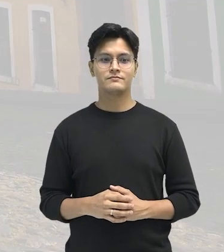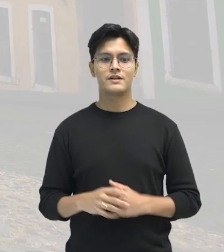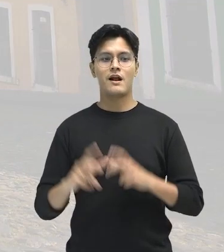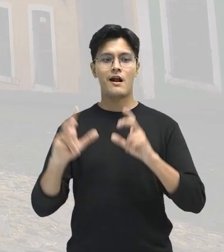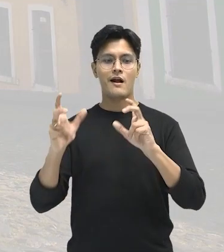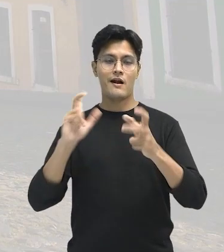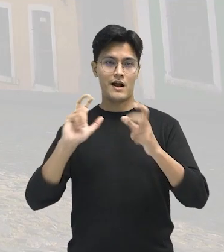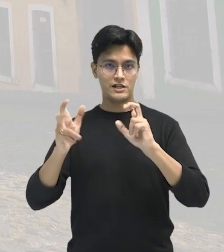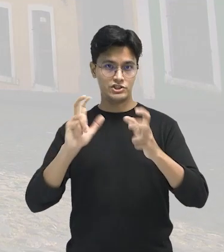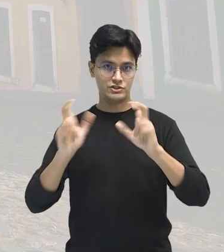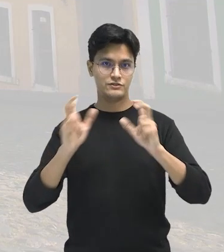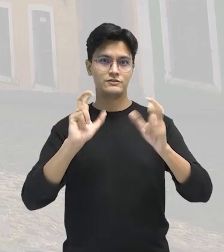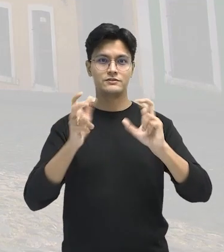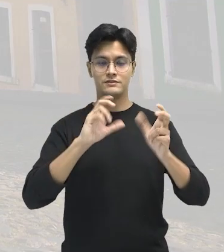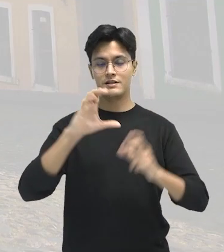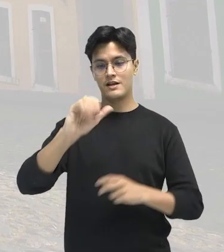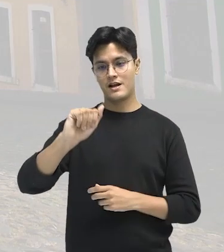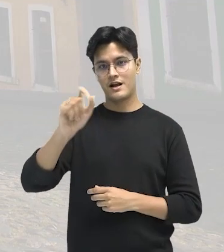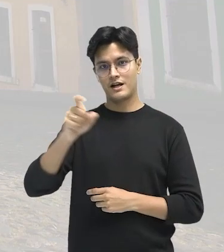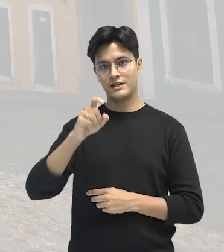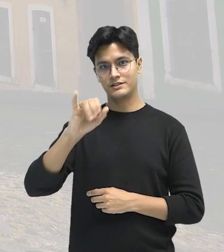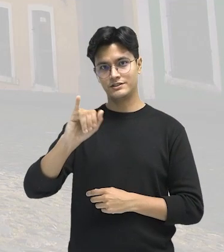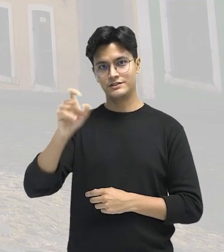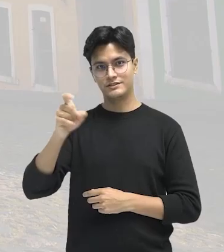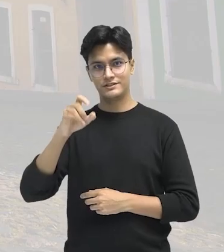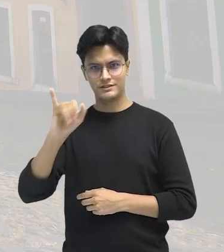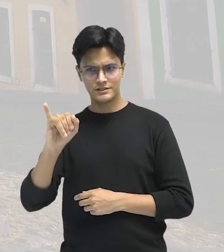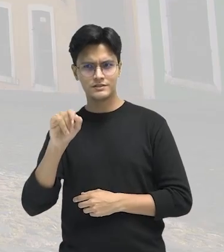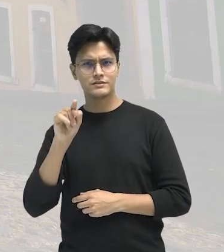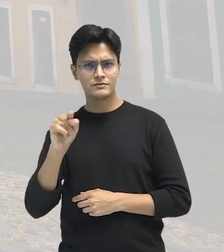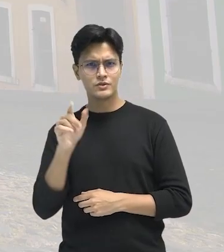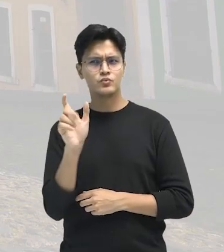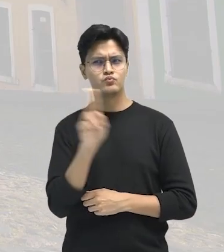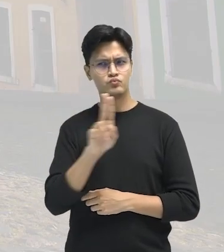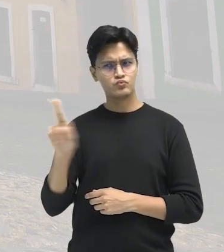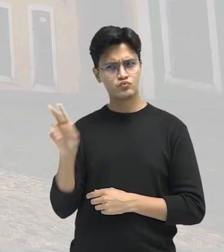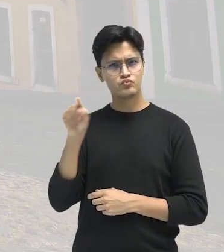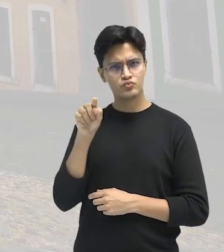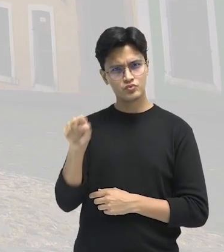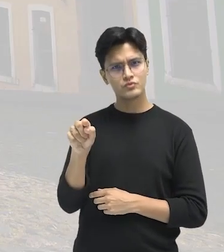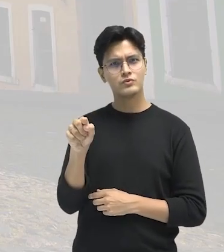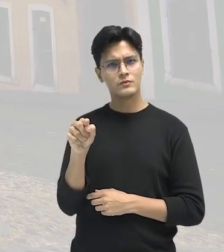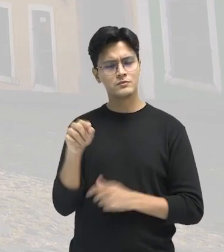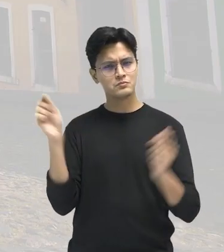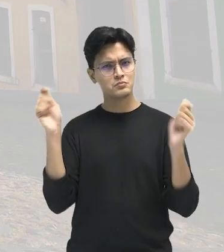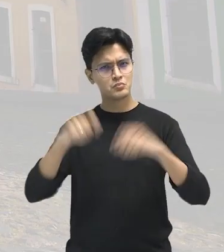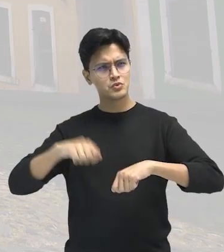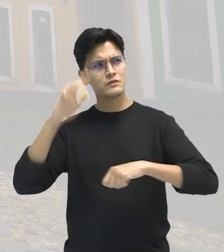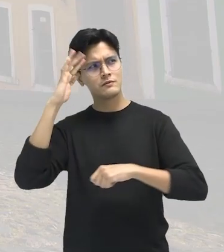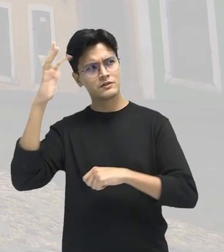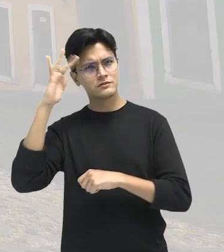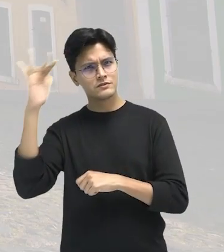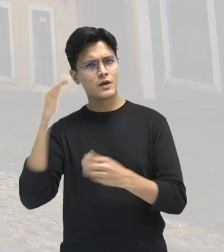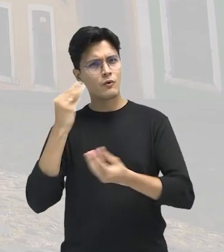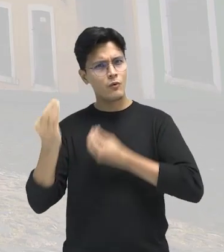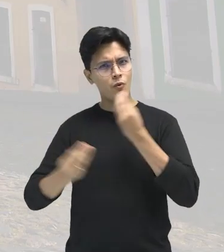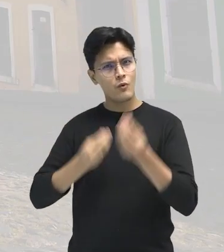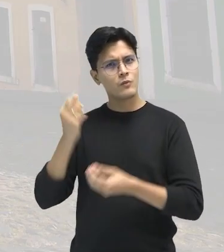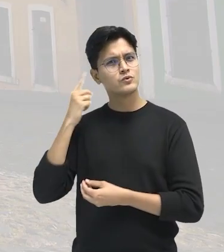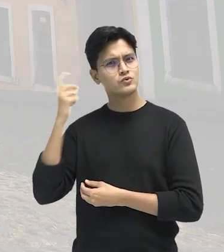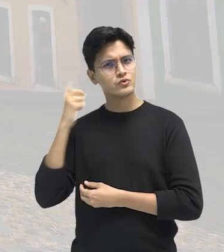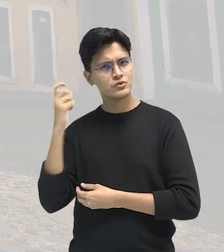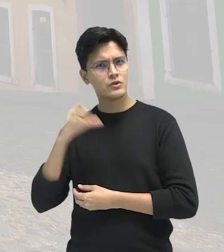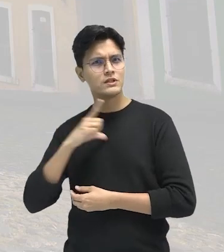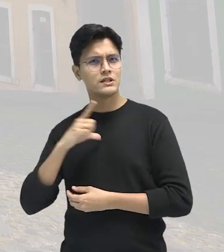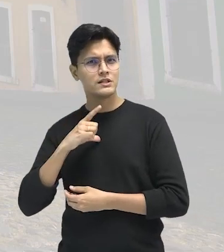cachixi. O próprio nome já dá para a gente imaginar assim qual é o som que ele faz, né? Esse chiadinho no final,